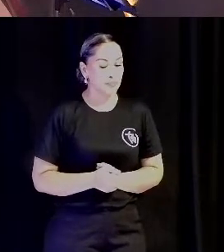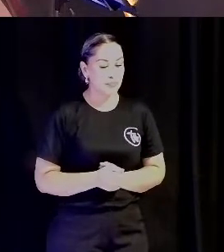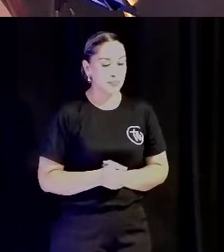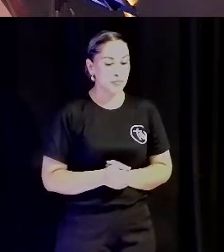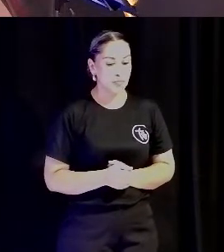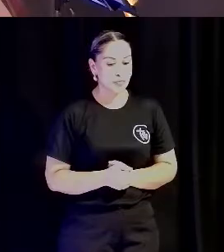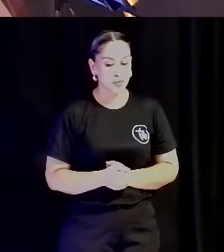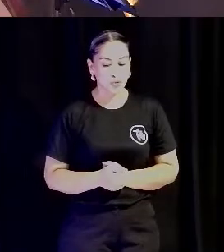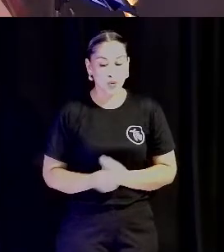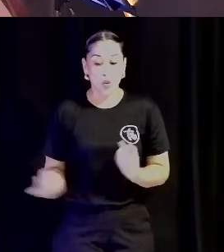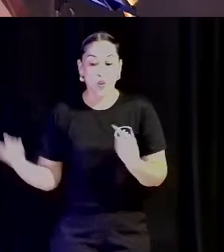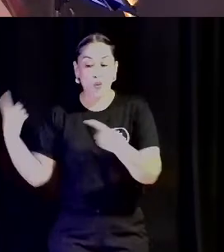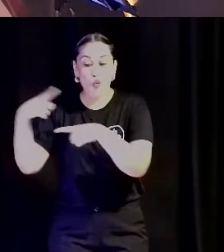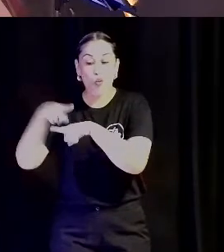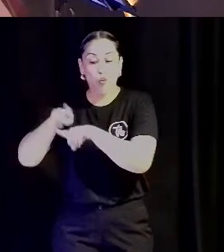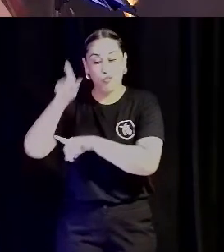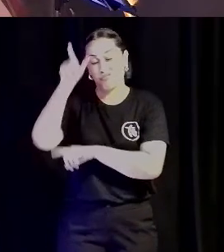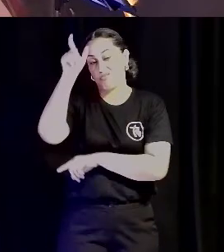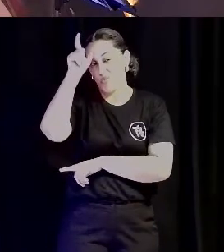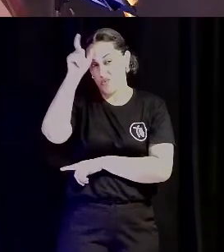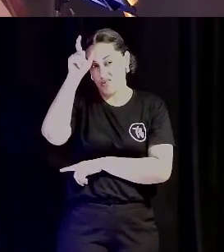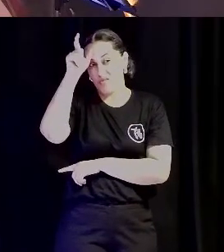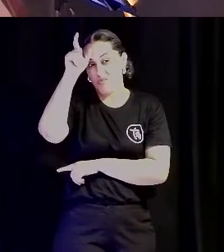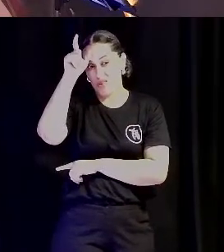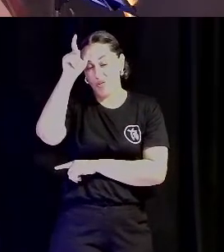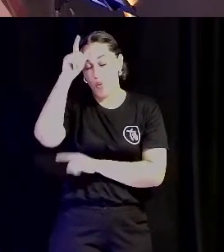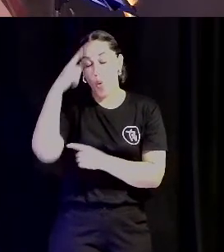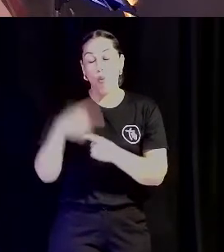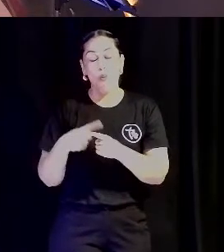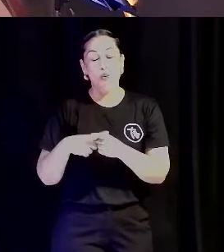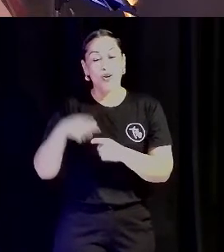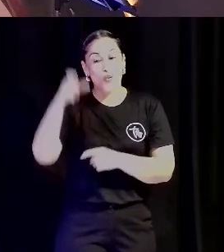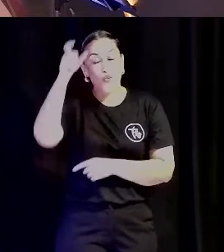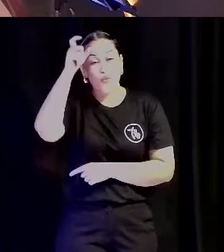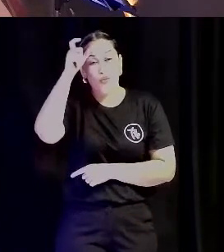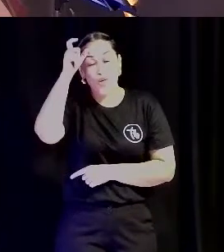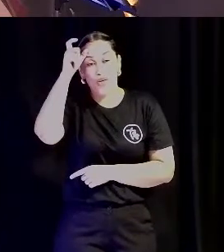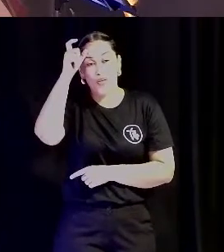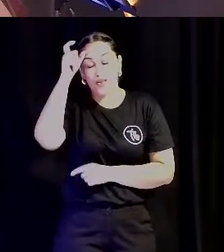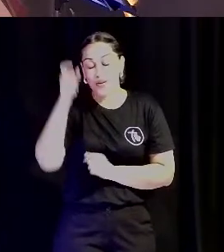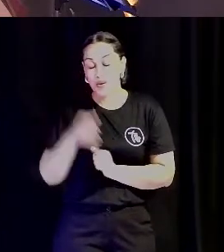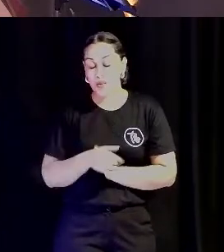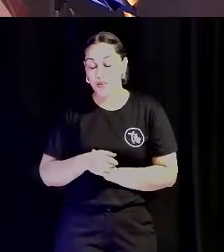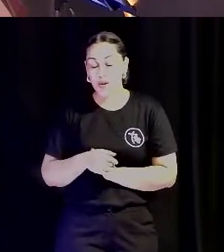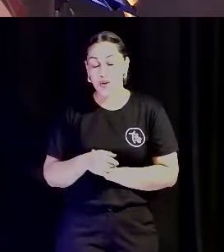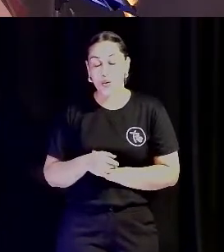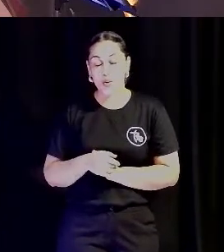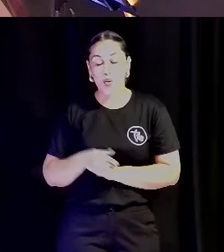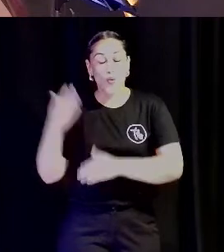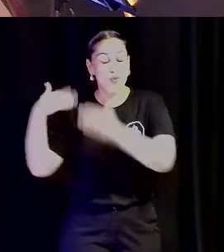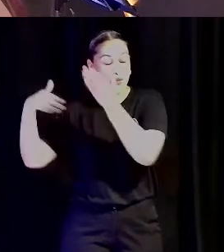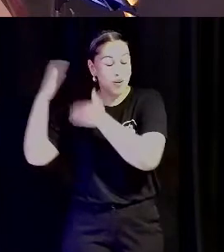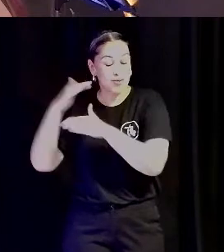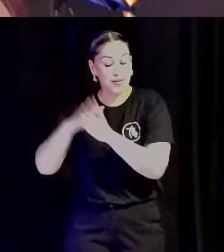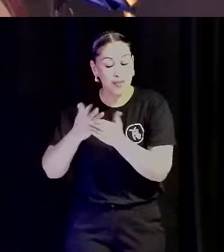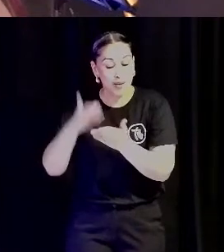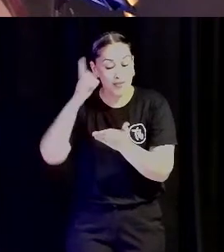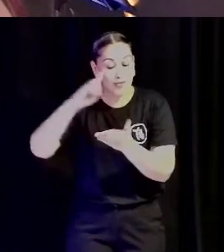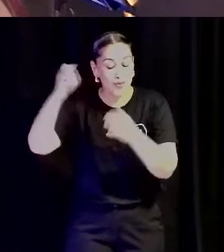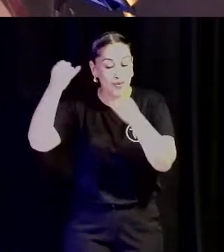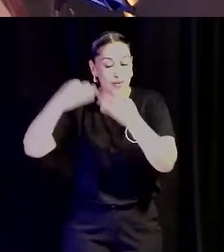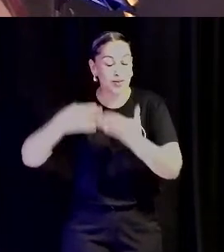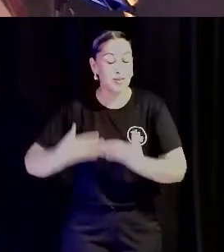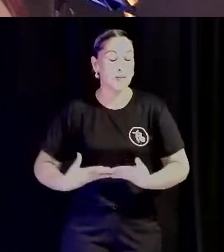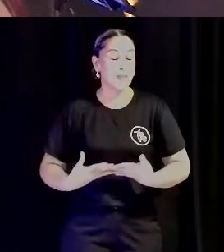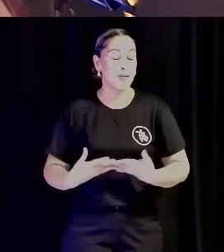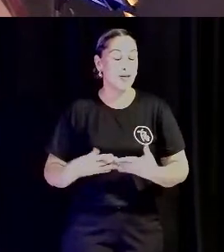do inimigo. O inimigo vai abordar Jesus no deserto da Judéia. Jesus